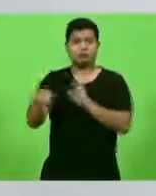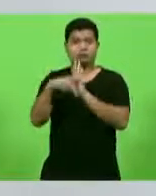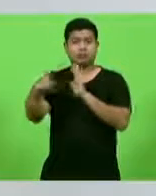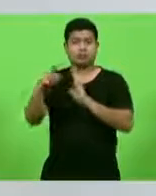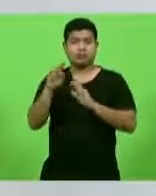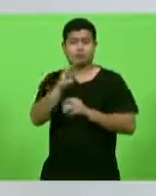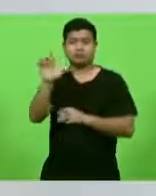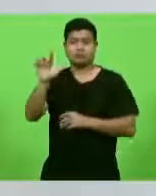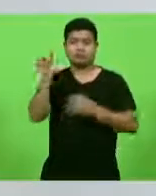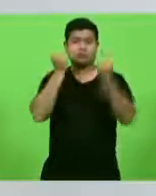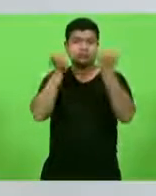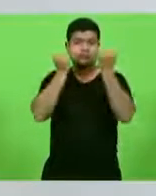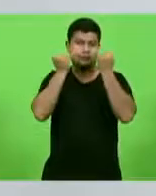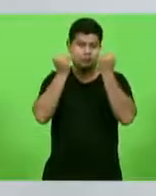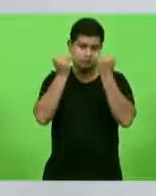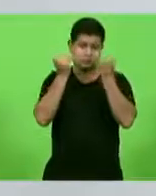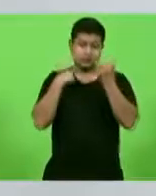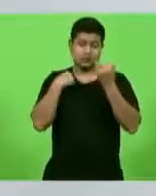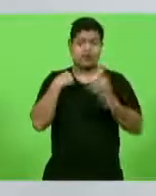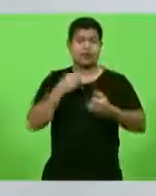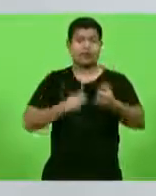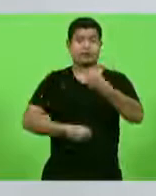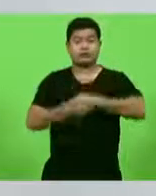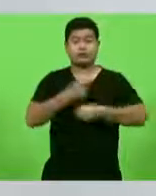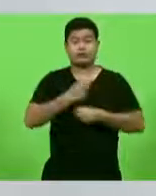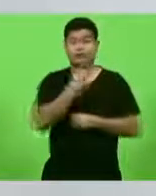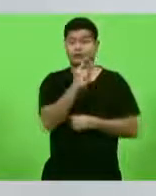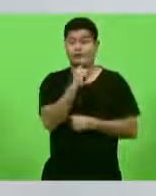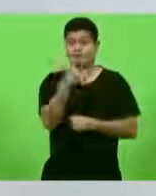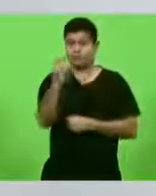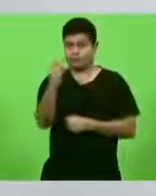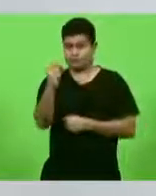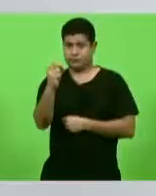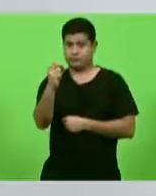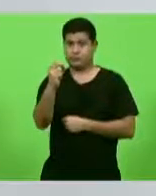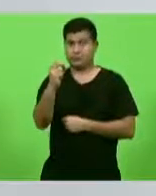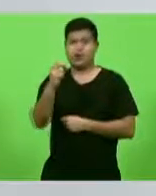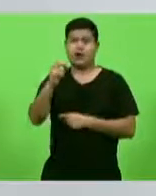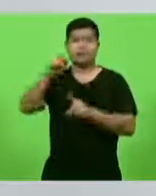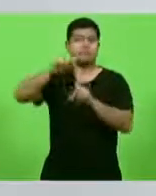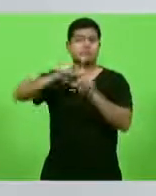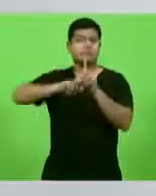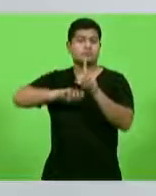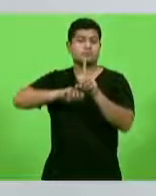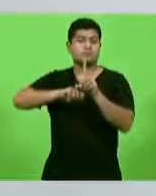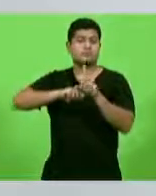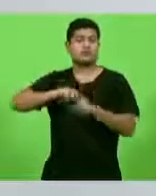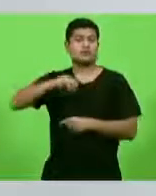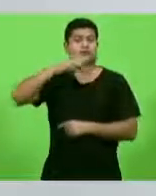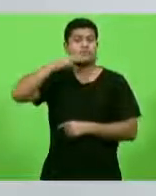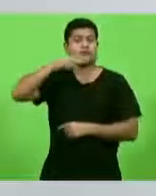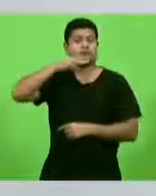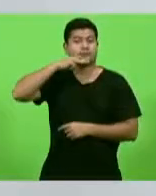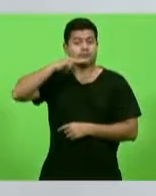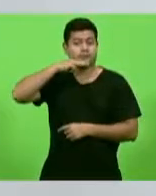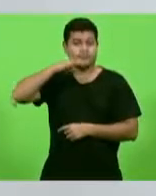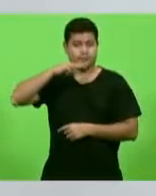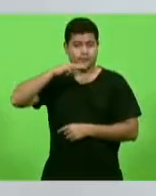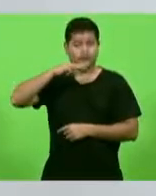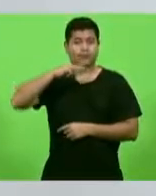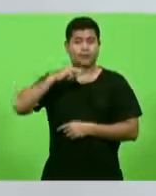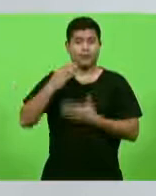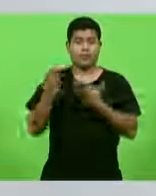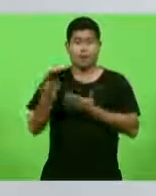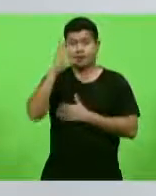março de 2020, eu vou repetir, março de 2020,